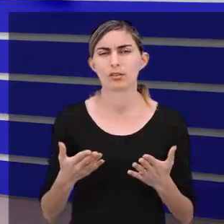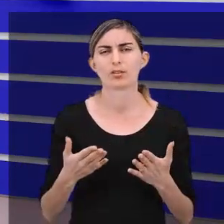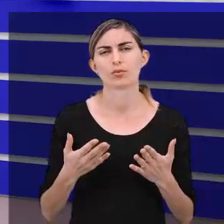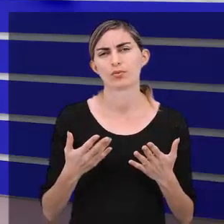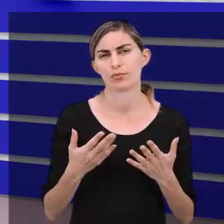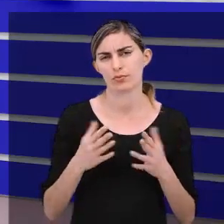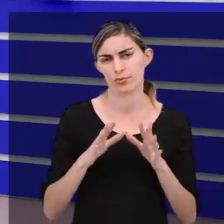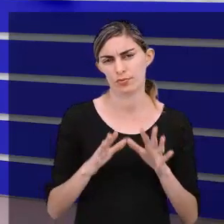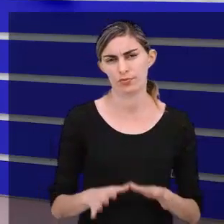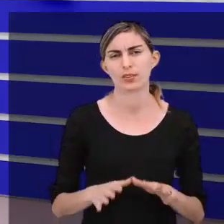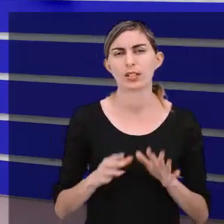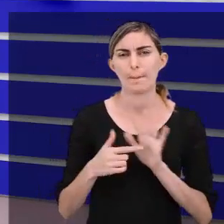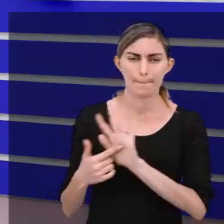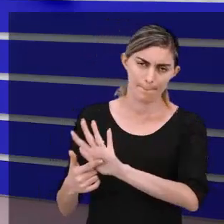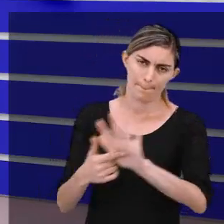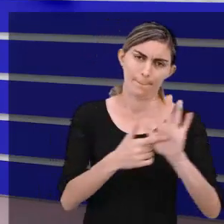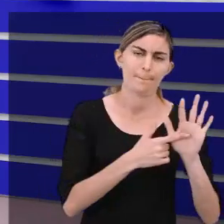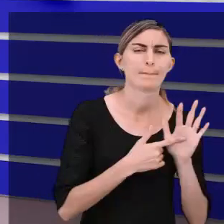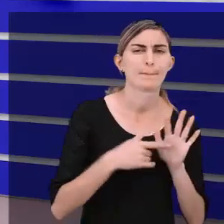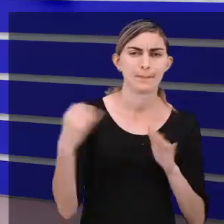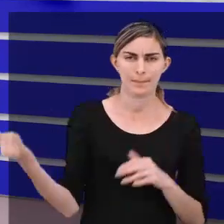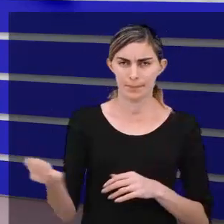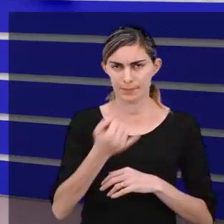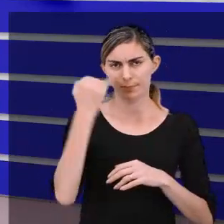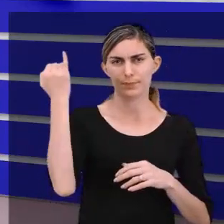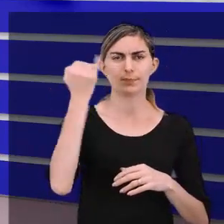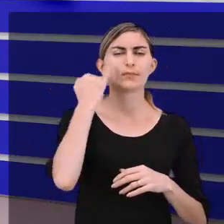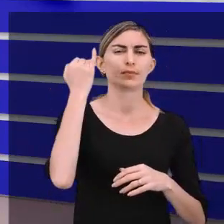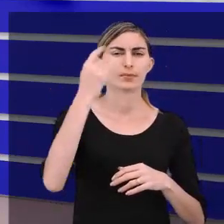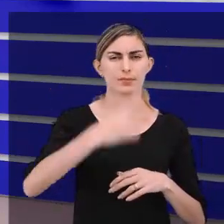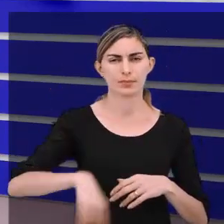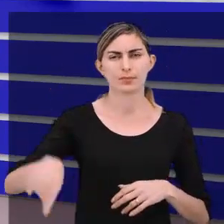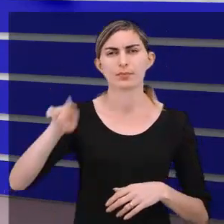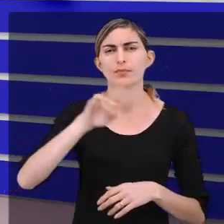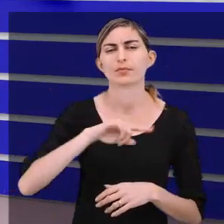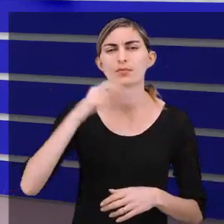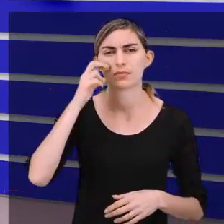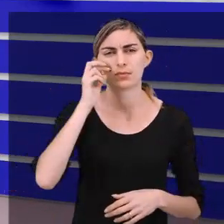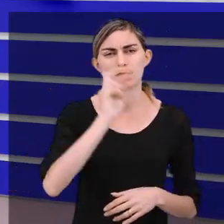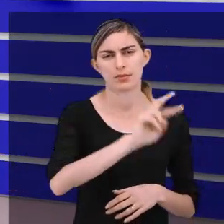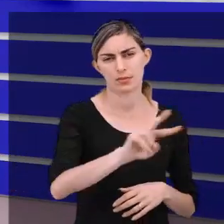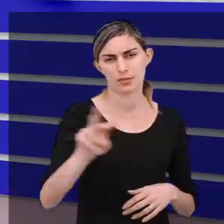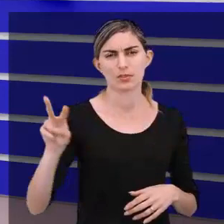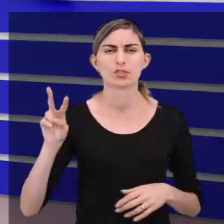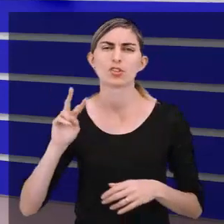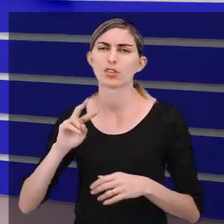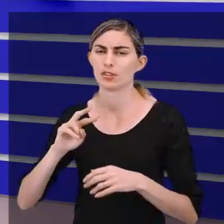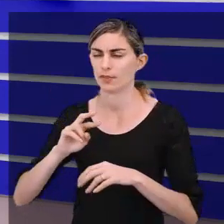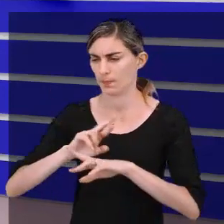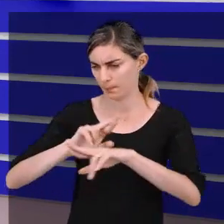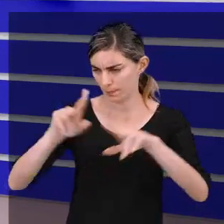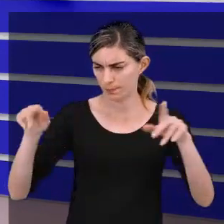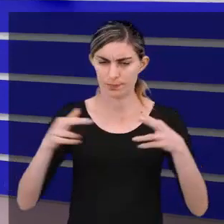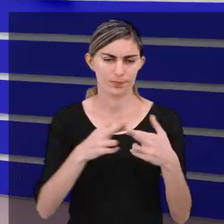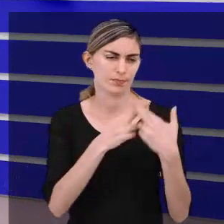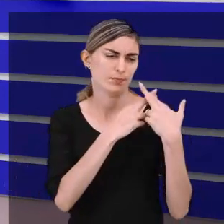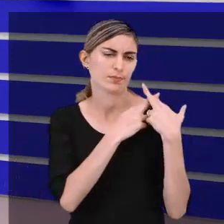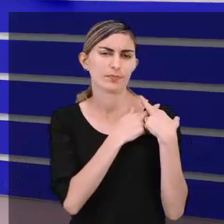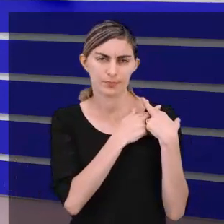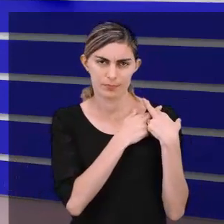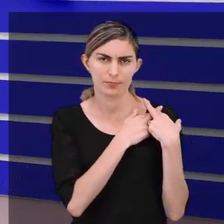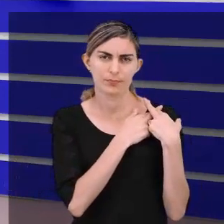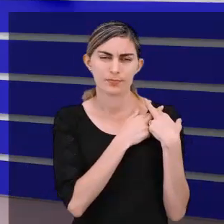muito evidente a importância para a gente, né? Quando a gente vê um rol de atribuições e